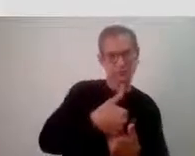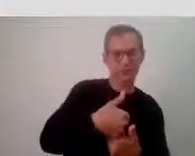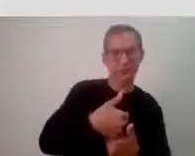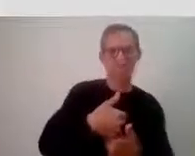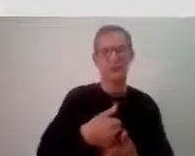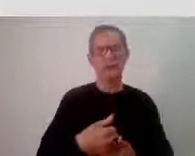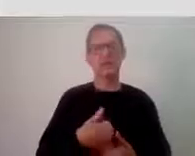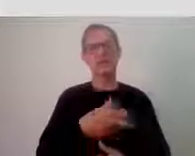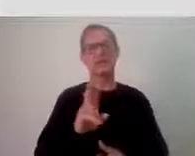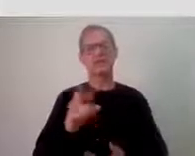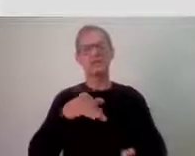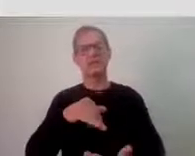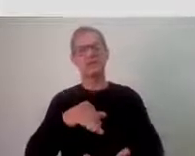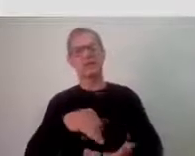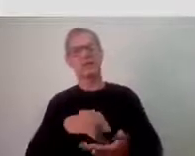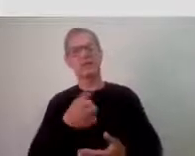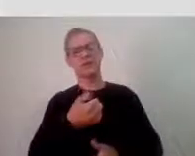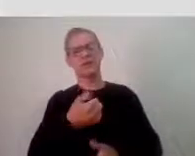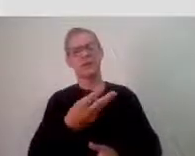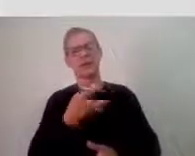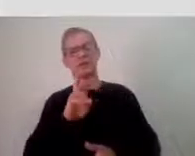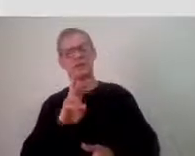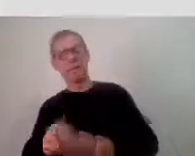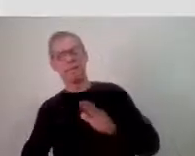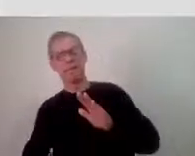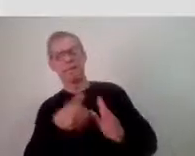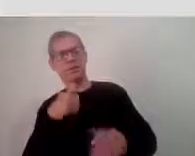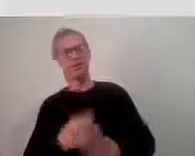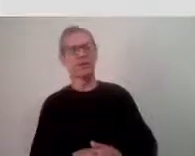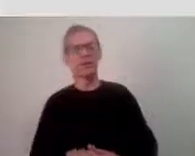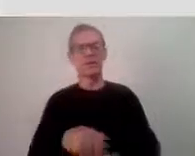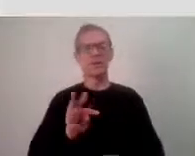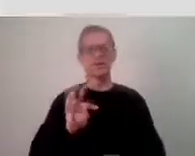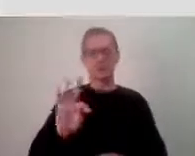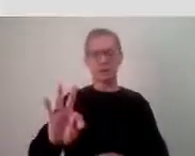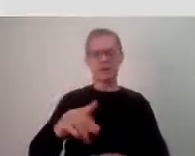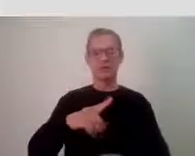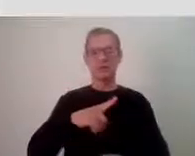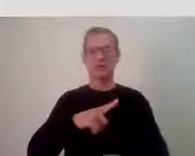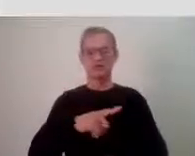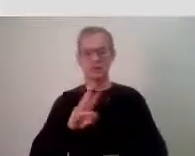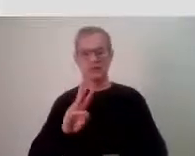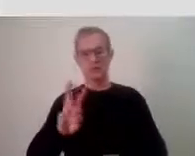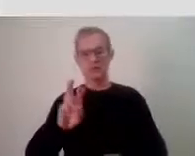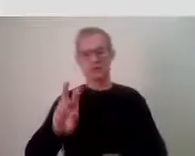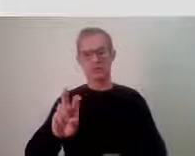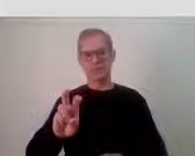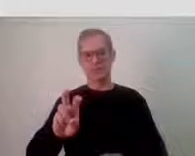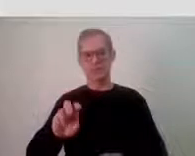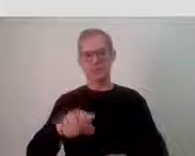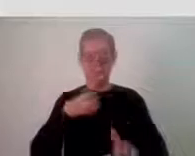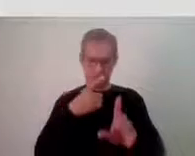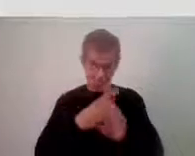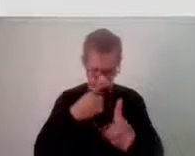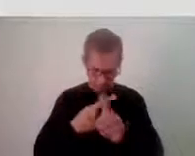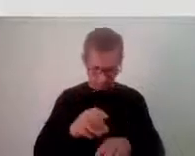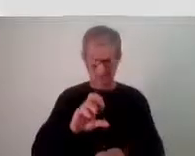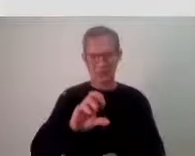em 15 em 35. Primeiro, no lugar do t, você coloca o 35 e você vai